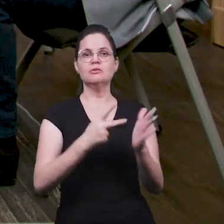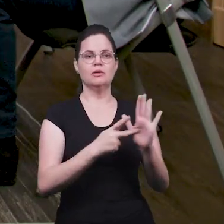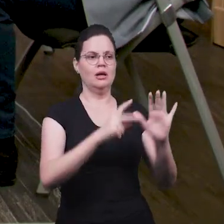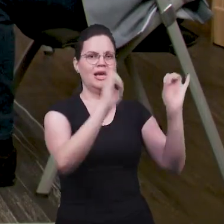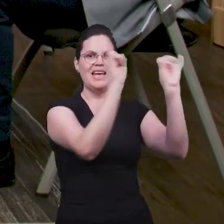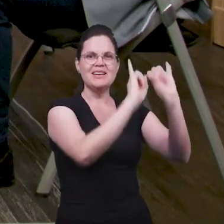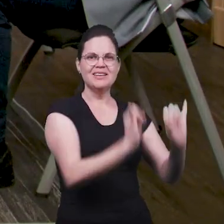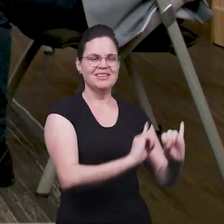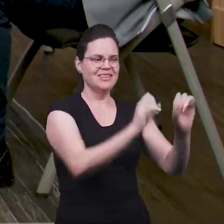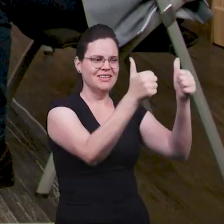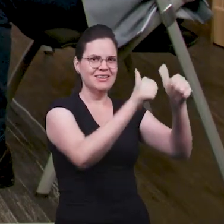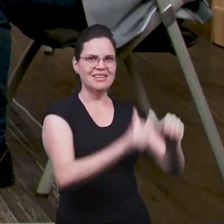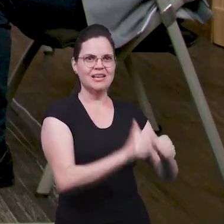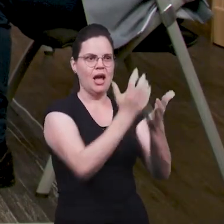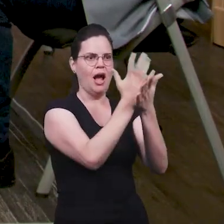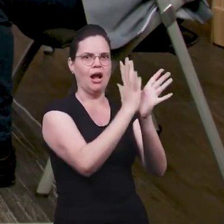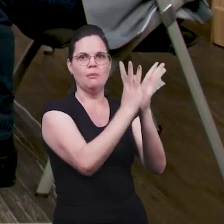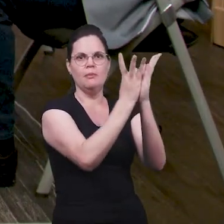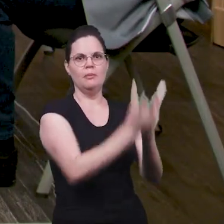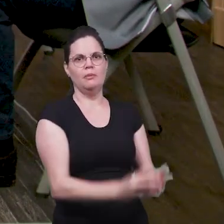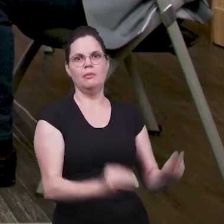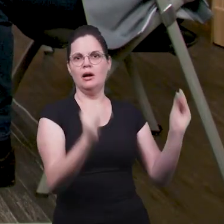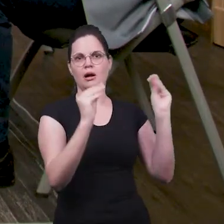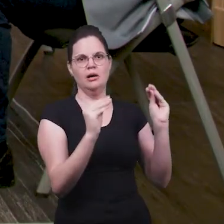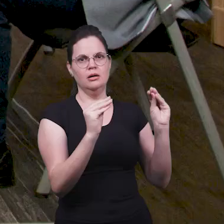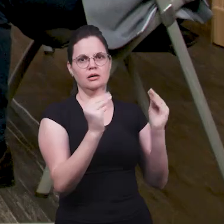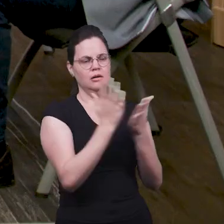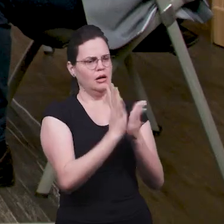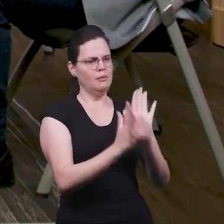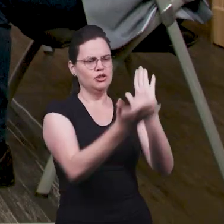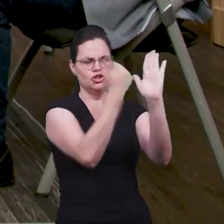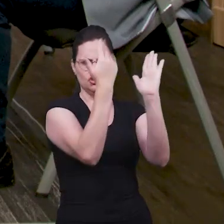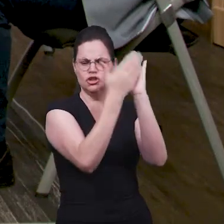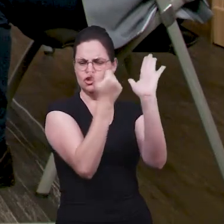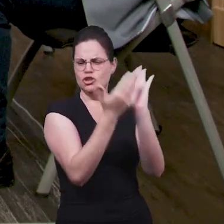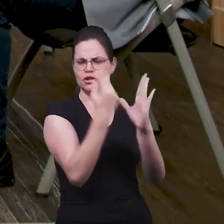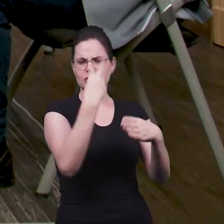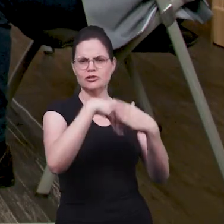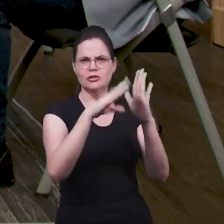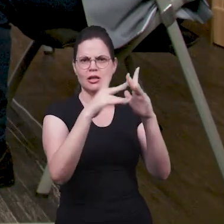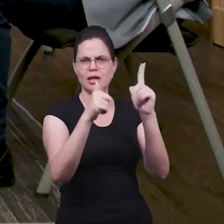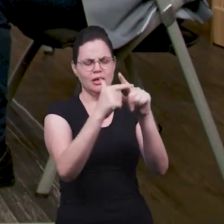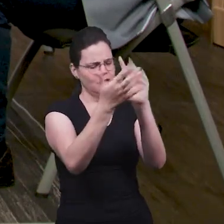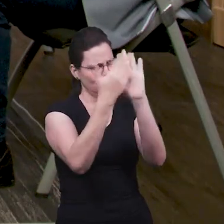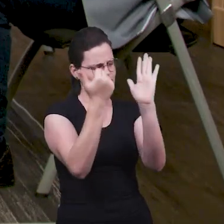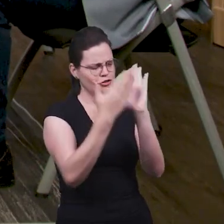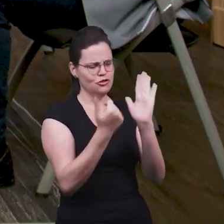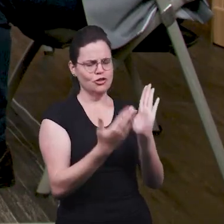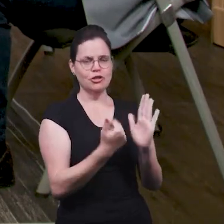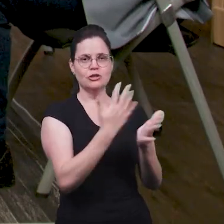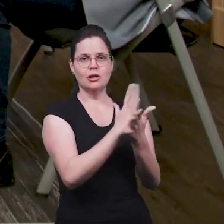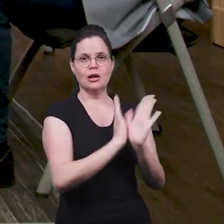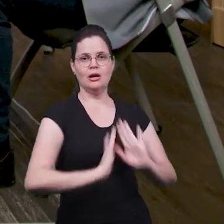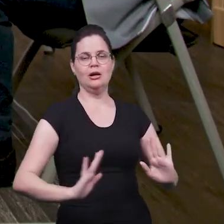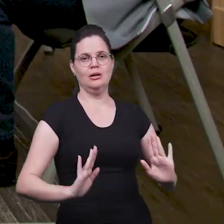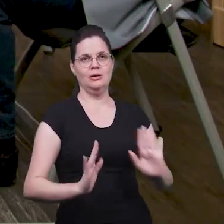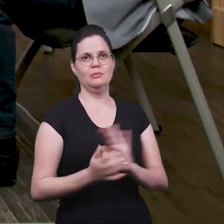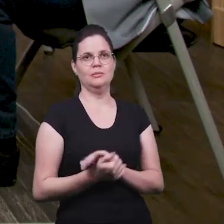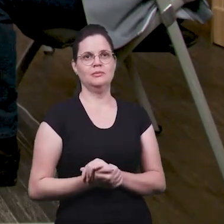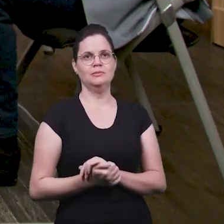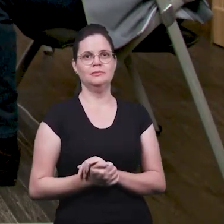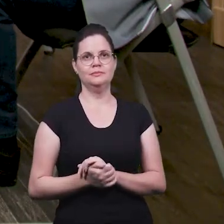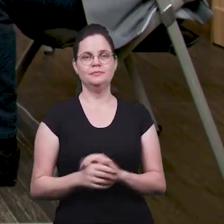Ele começou a ter essa perseguição de retirar as imagens. Depois, já falamos aqui